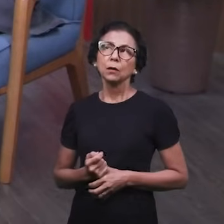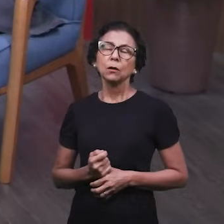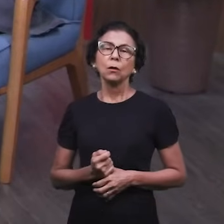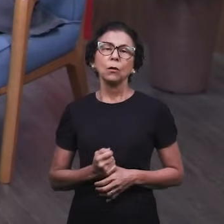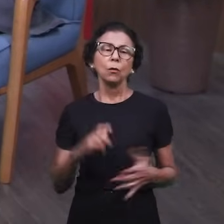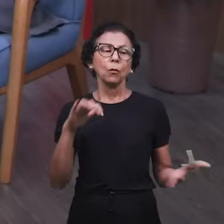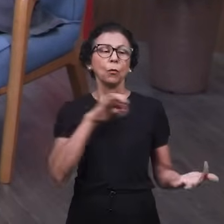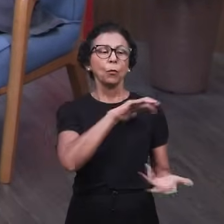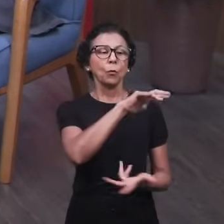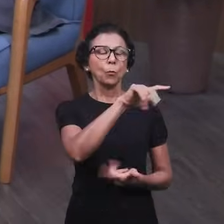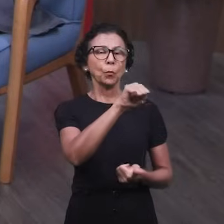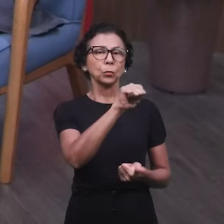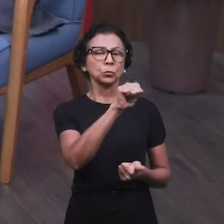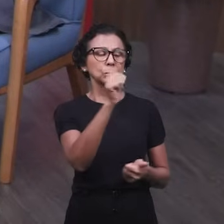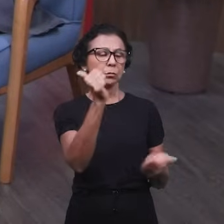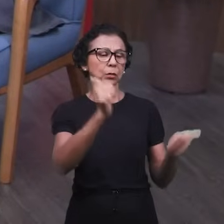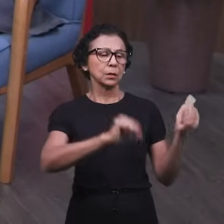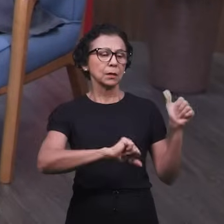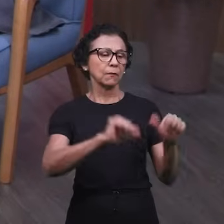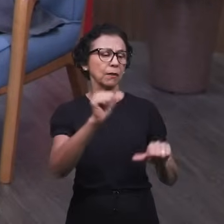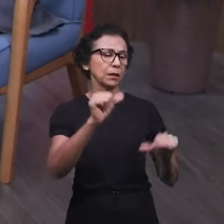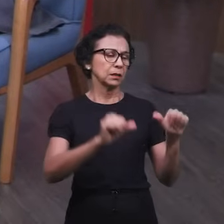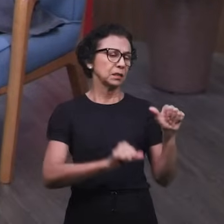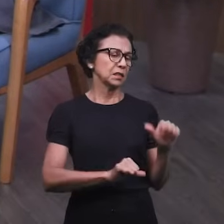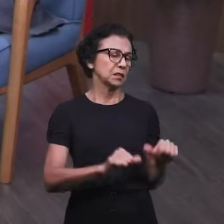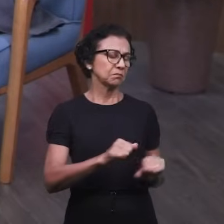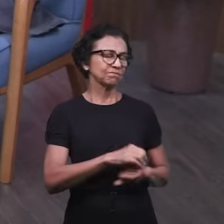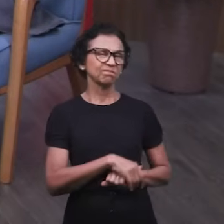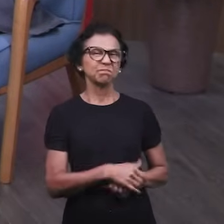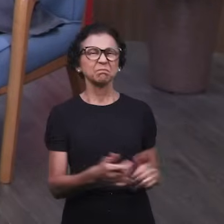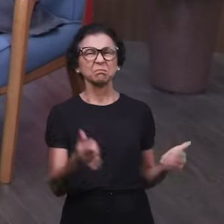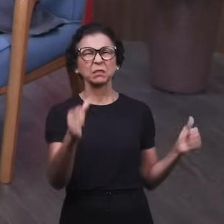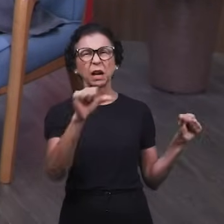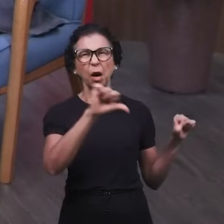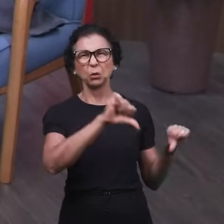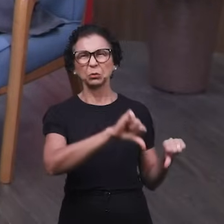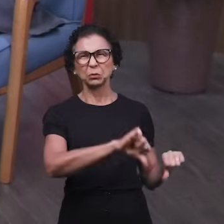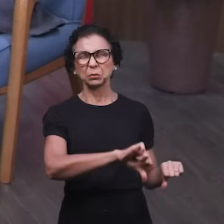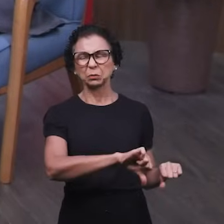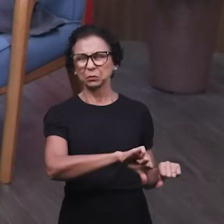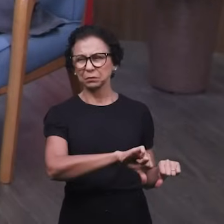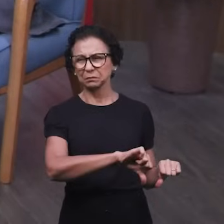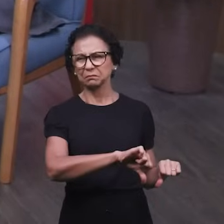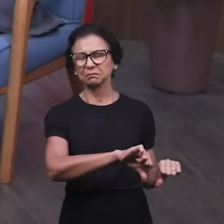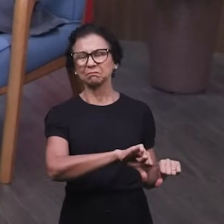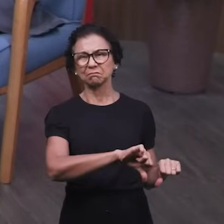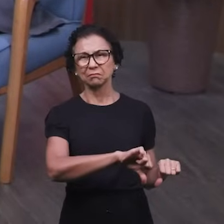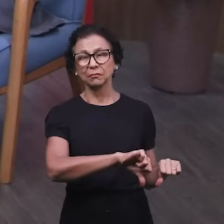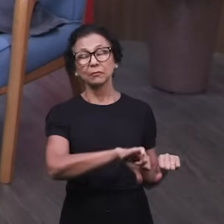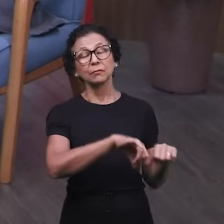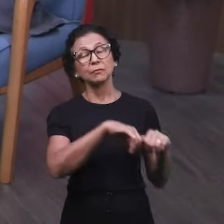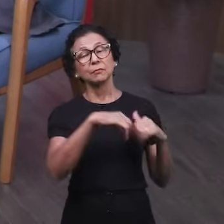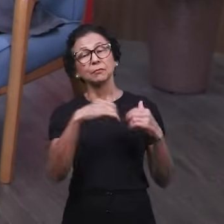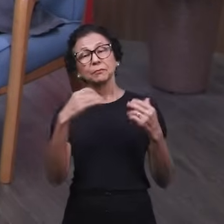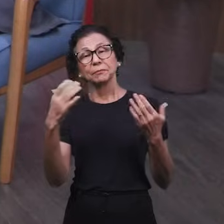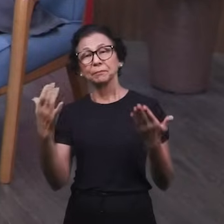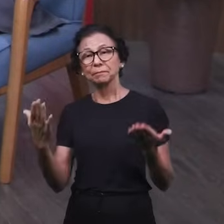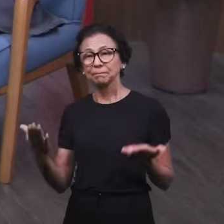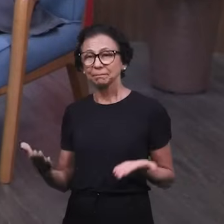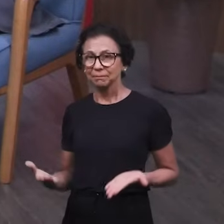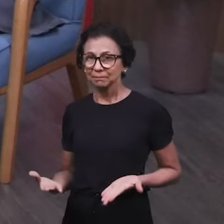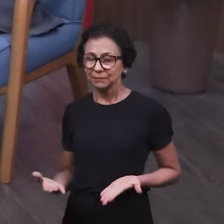mundo hoje é a expressão caos, né? O mundo vive mergulhado num caos. Por outro